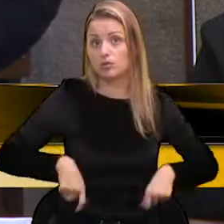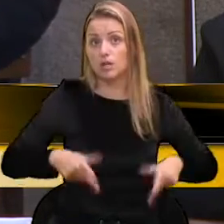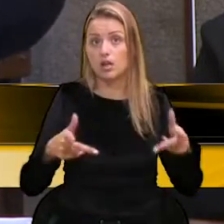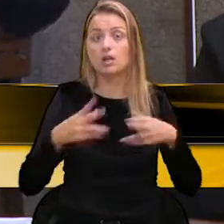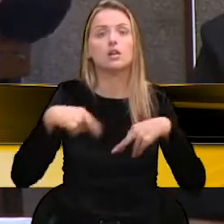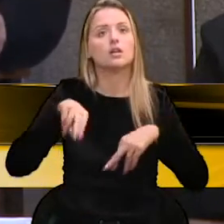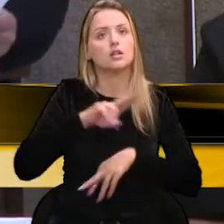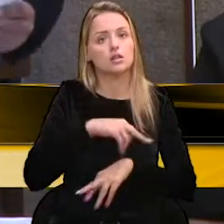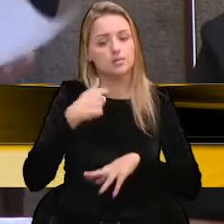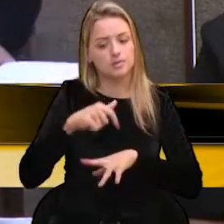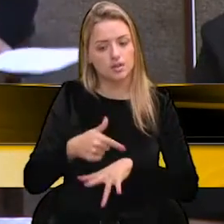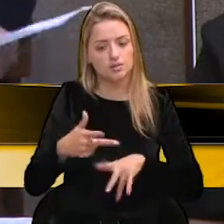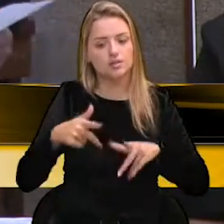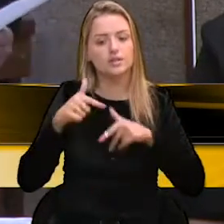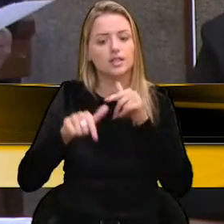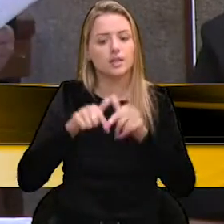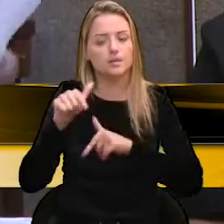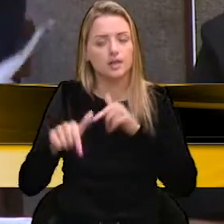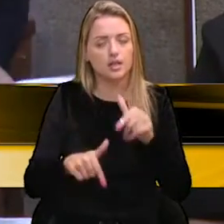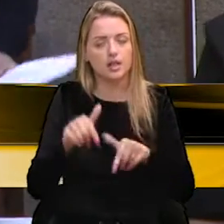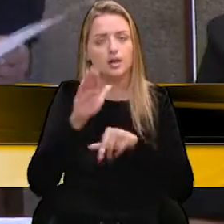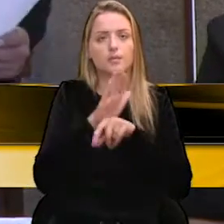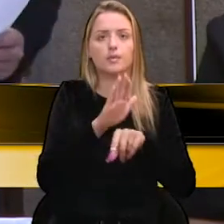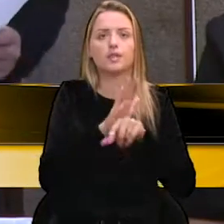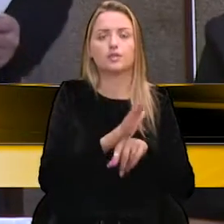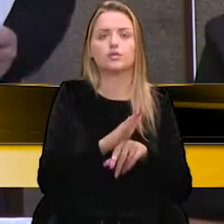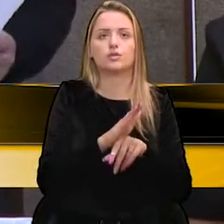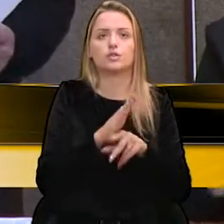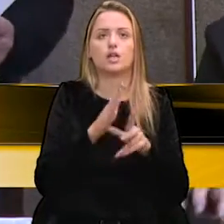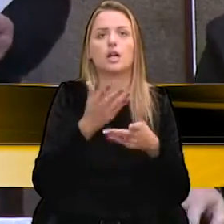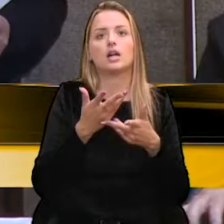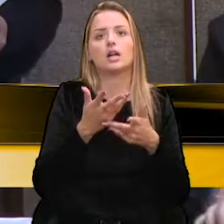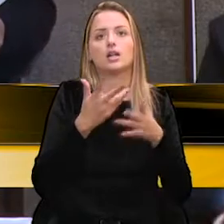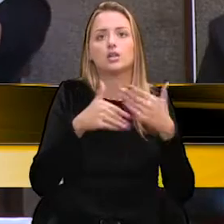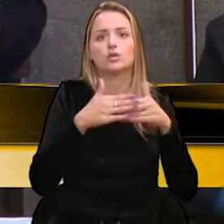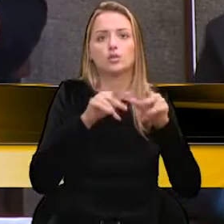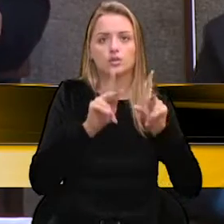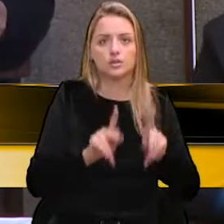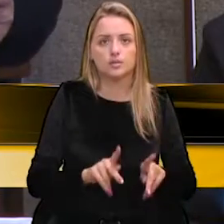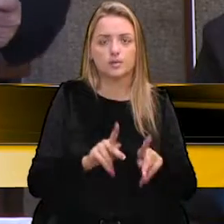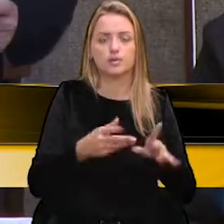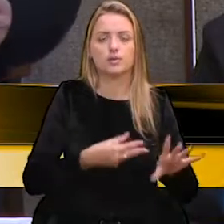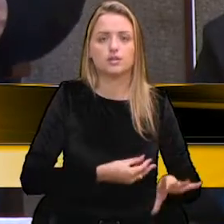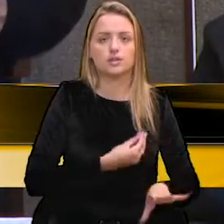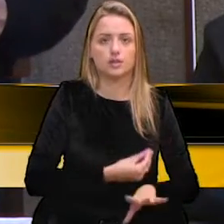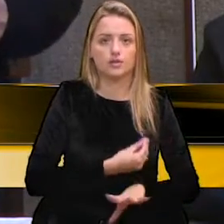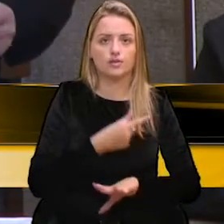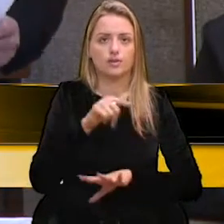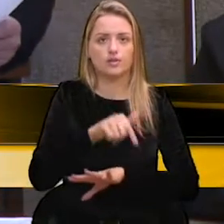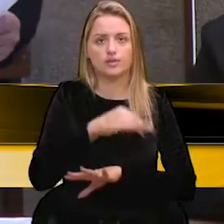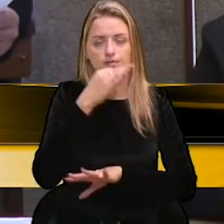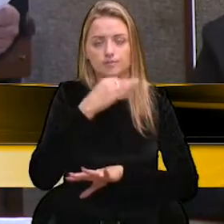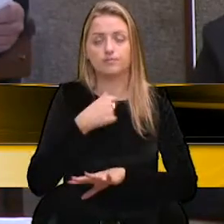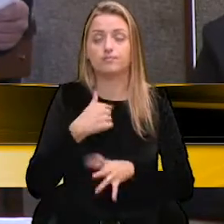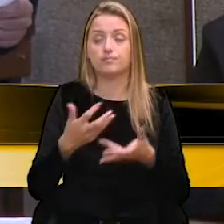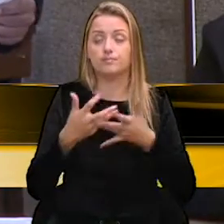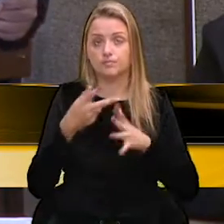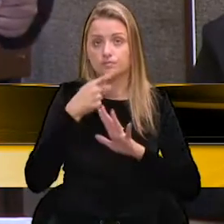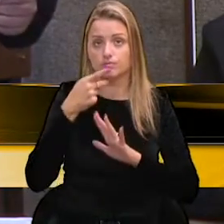por isso. Nós aqui dentro, todos nós juntos, representamos todos os moradores de Caxias. Quero